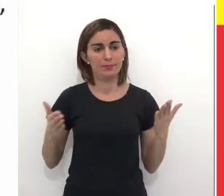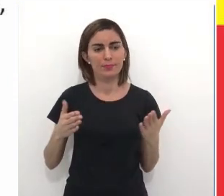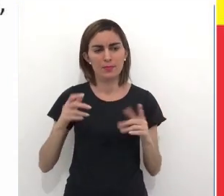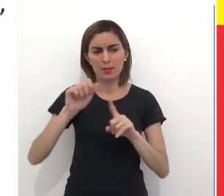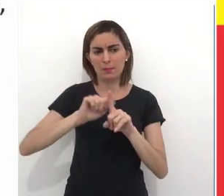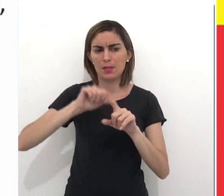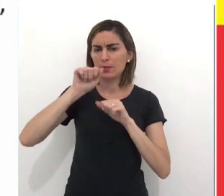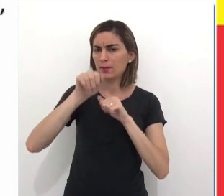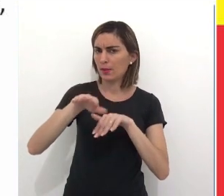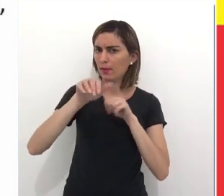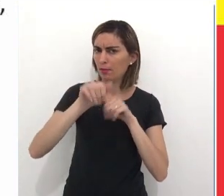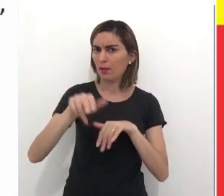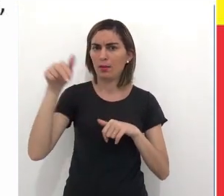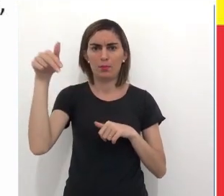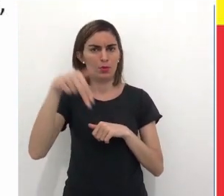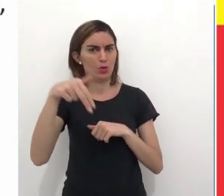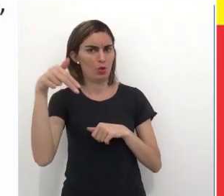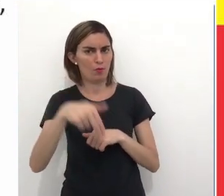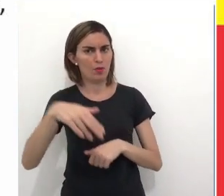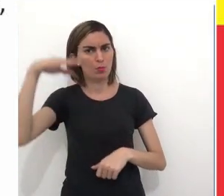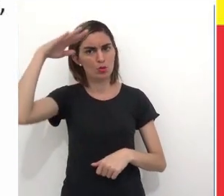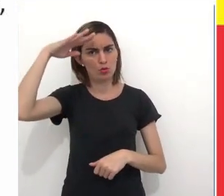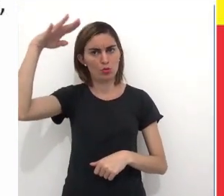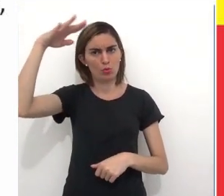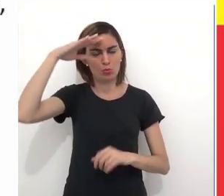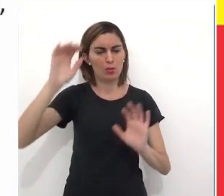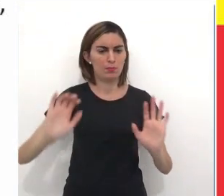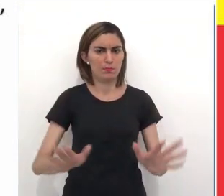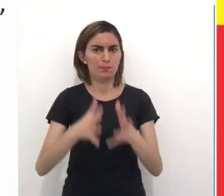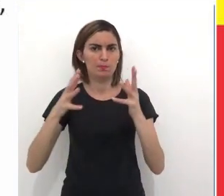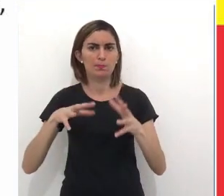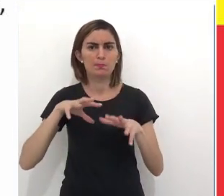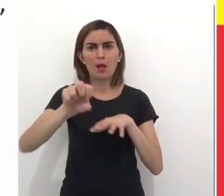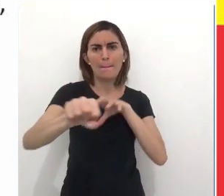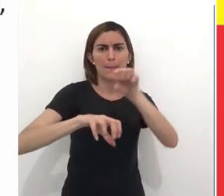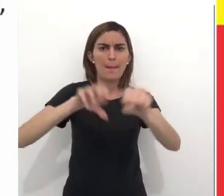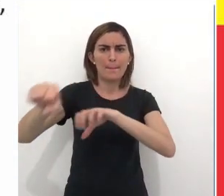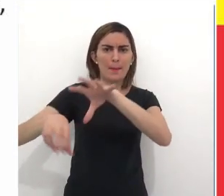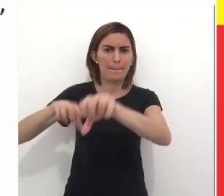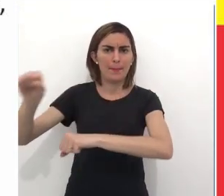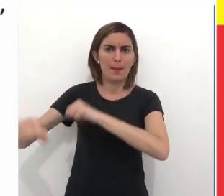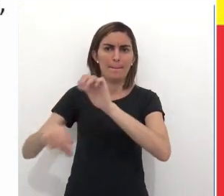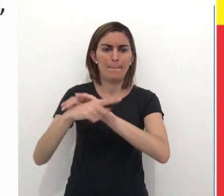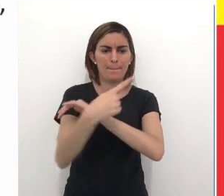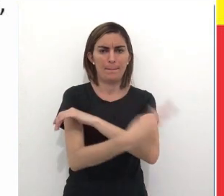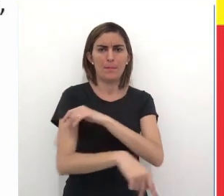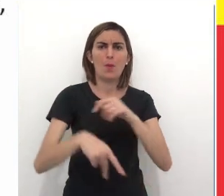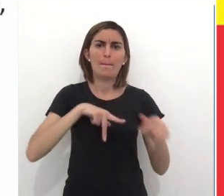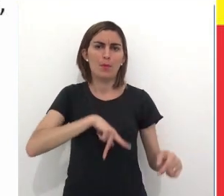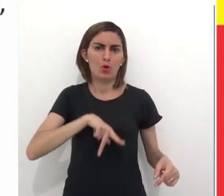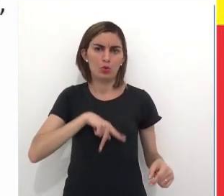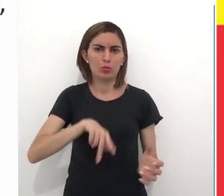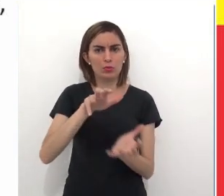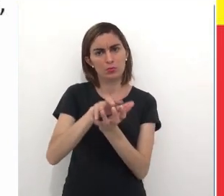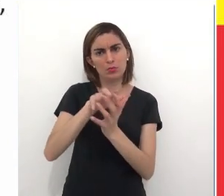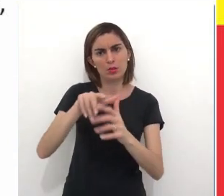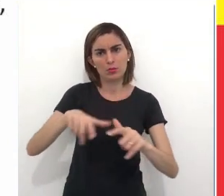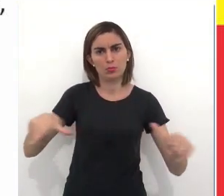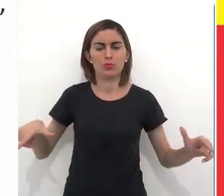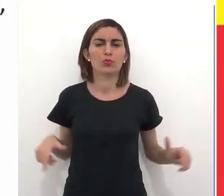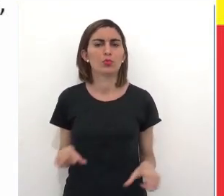nos meses de setembro e novembro, soldados promoveram saques de propriedade de portugueses em